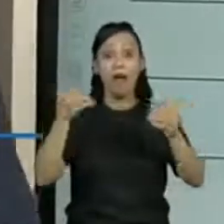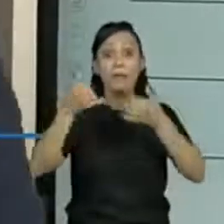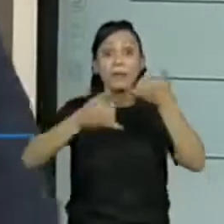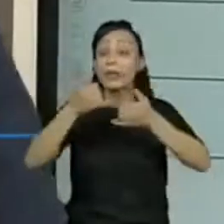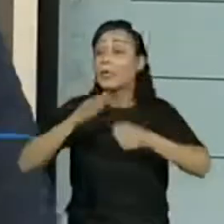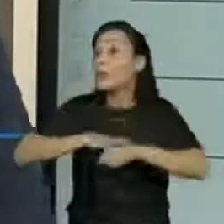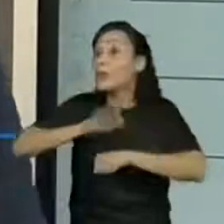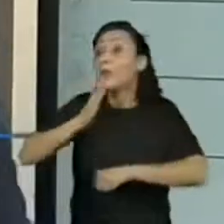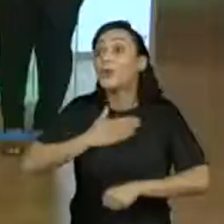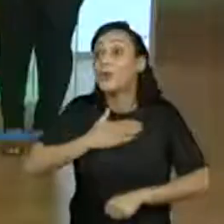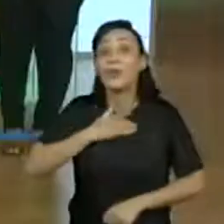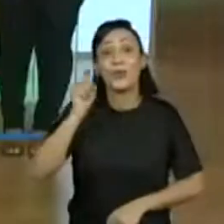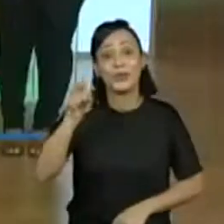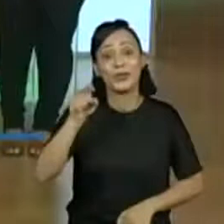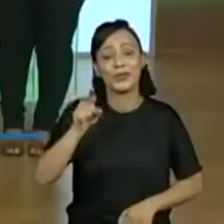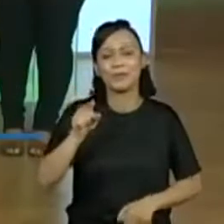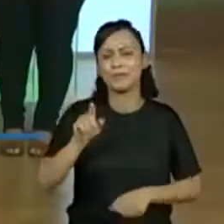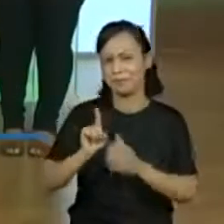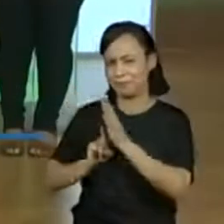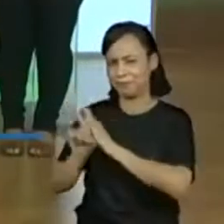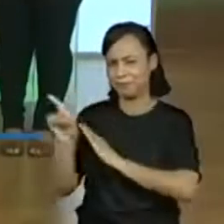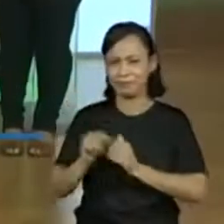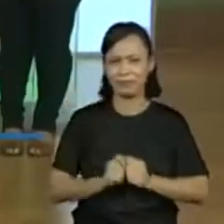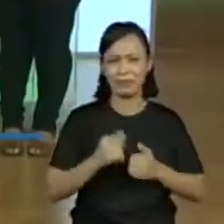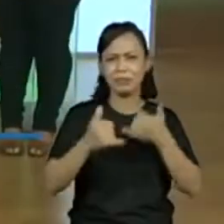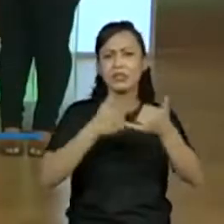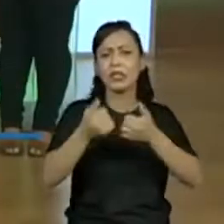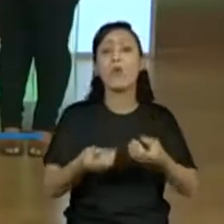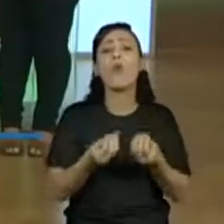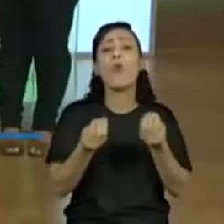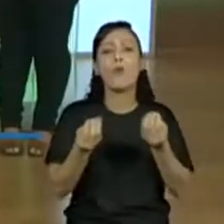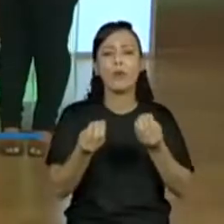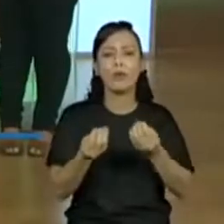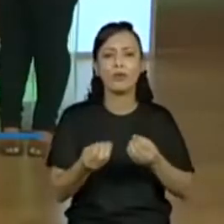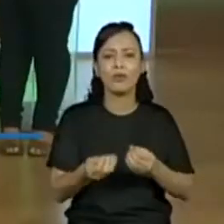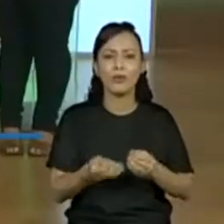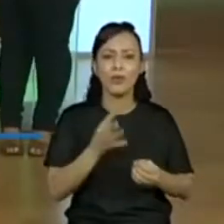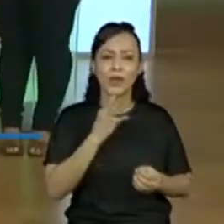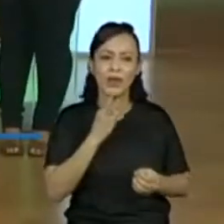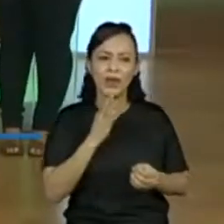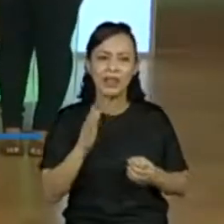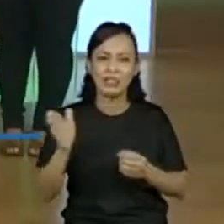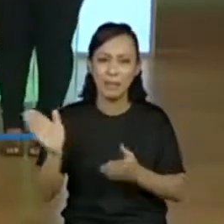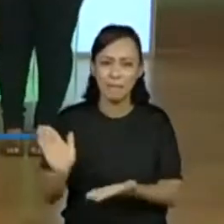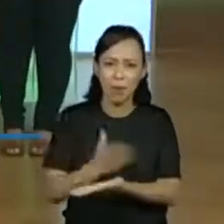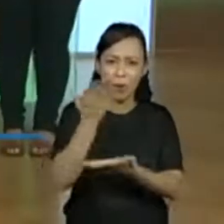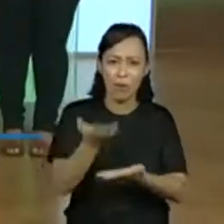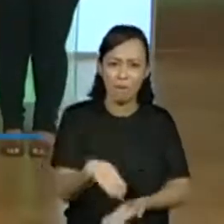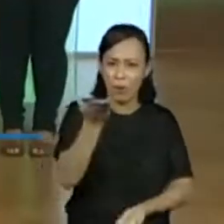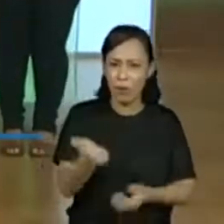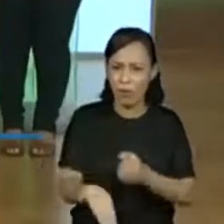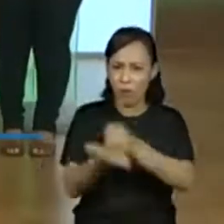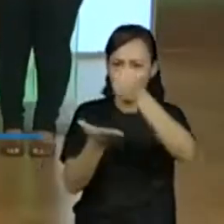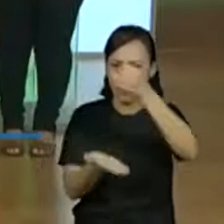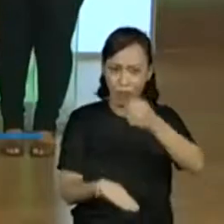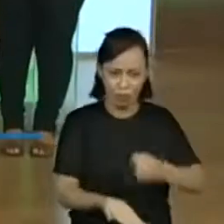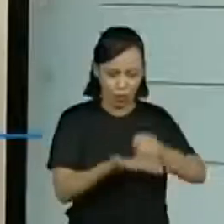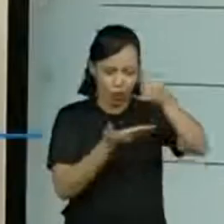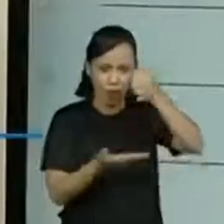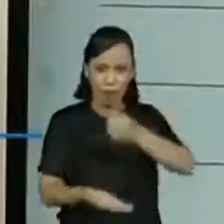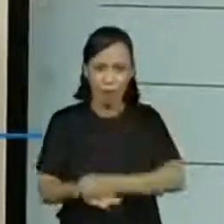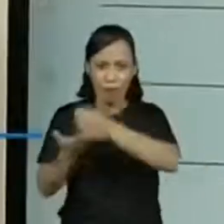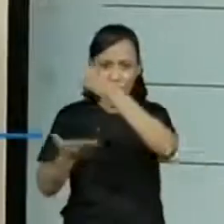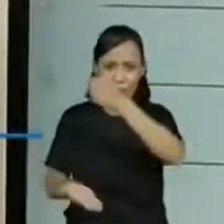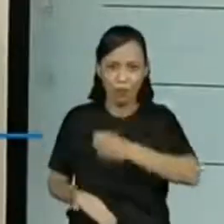qual que é a sua brincadeira preferida eu gostava muito de jogar peteca peteca tênis e eu amava pular amarelinha